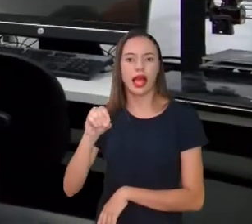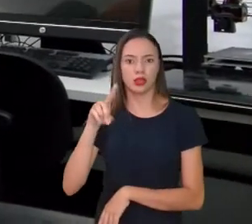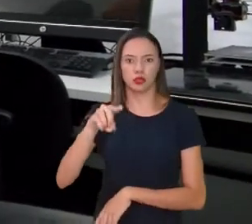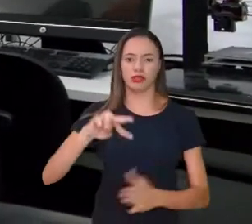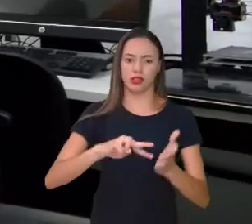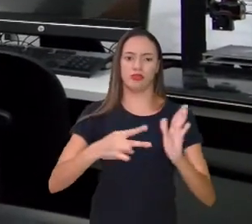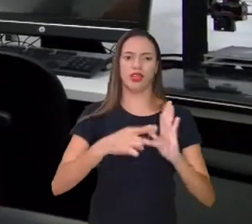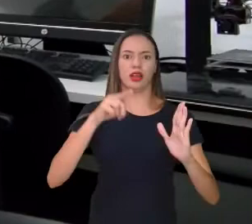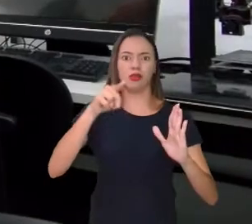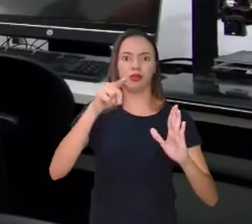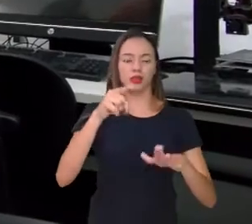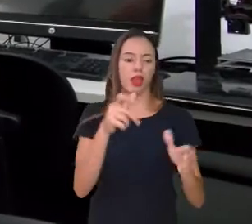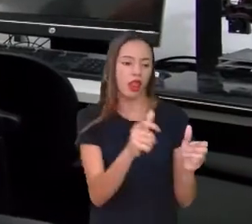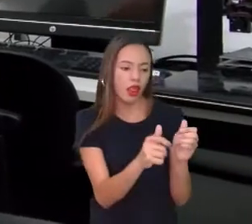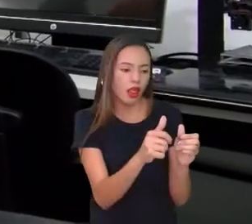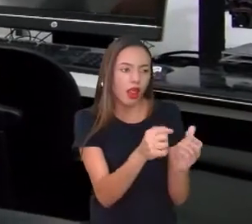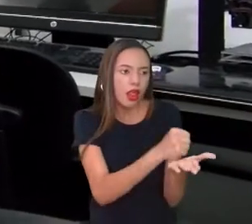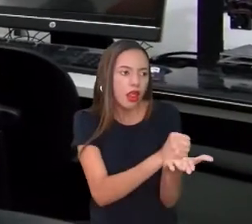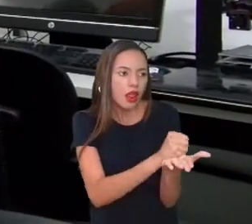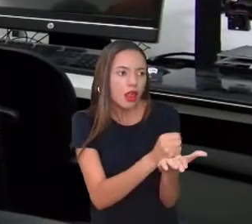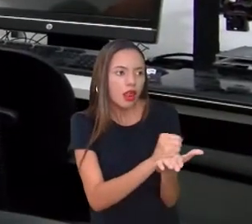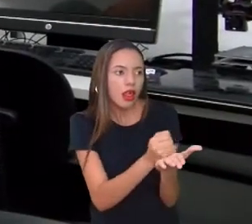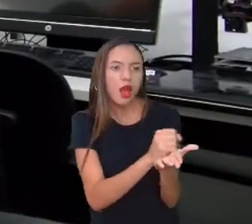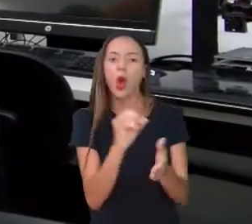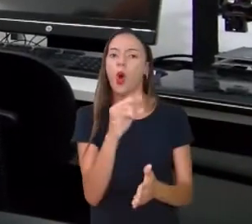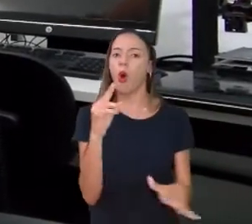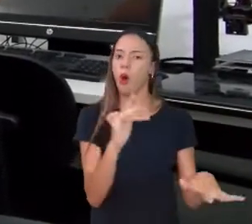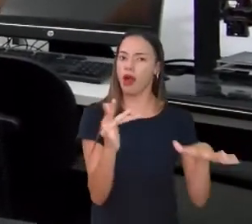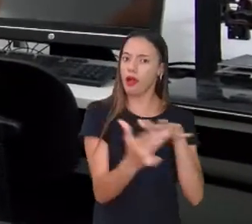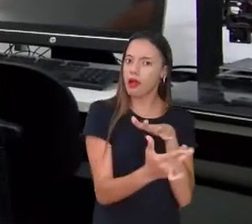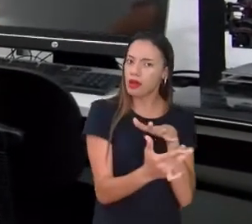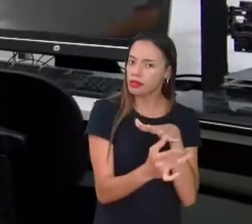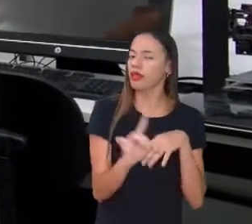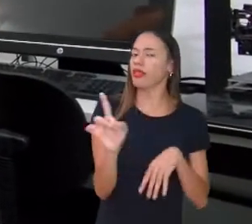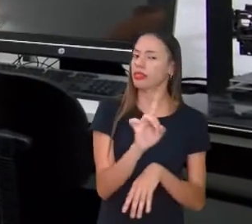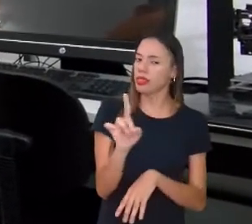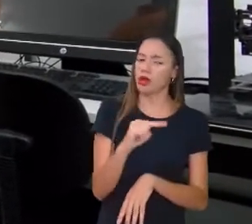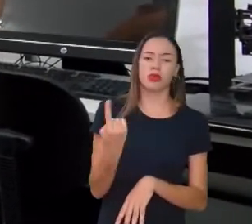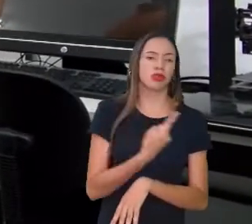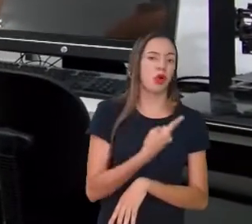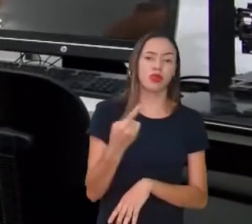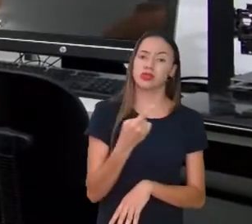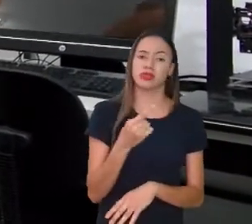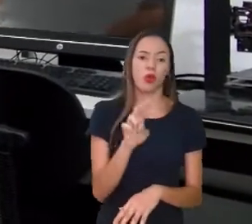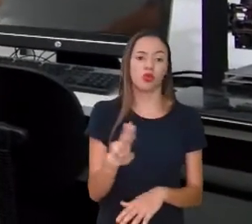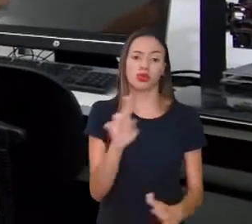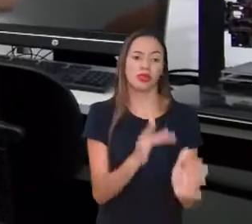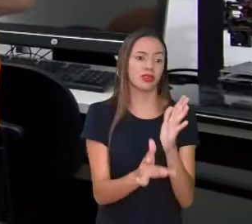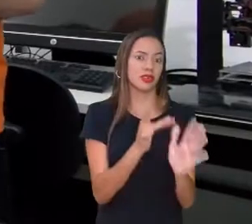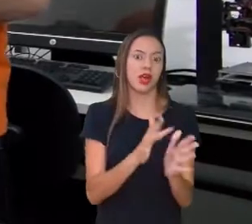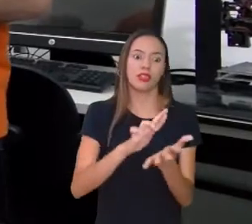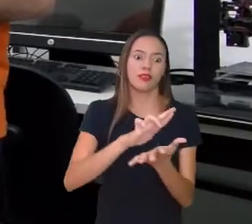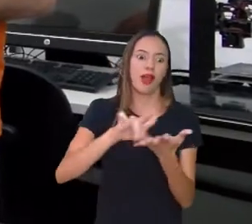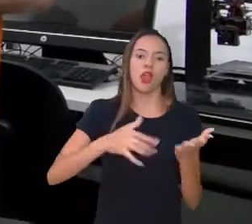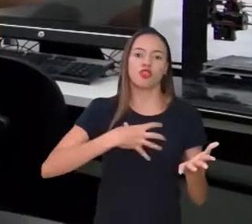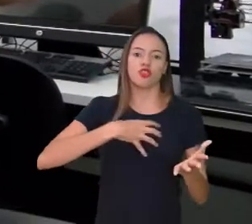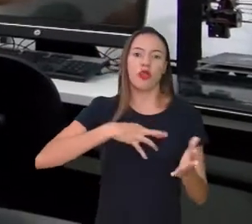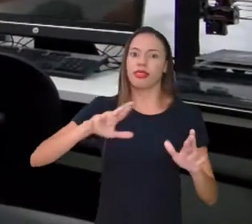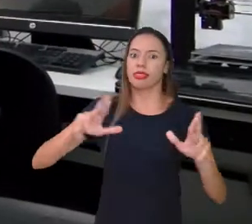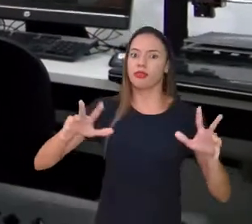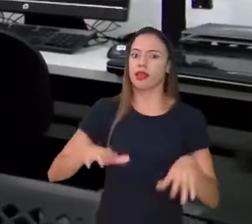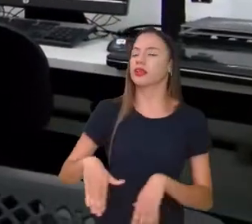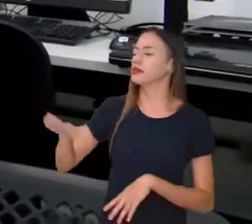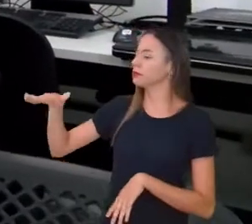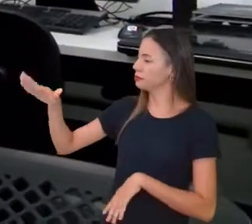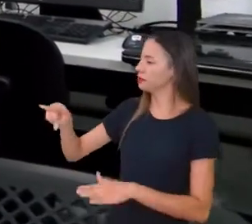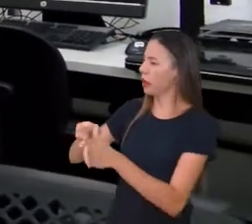lá jogando ou na rede social, né? E também, seja, estamos conectados de várias formas diferentes. Uma coisa, Tiago, quero perguntar a